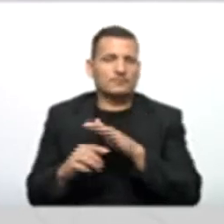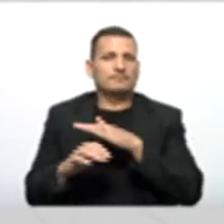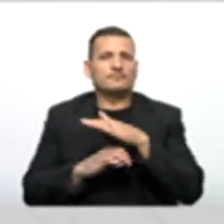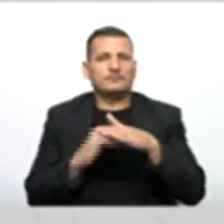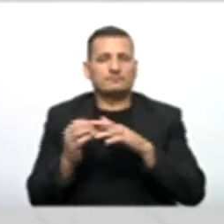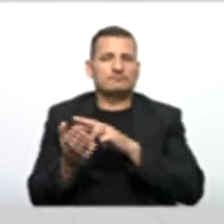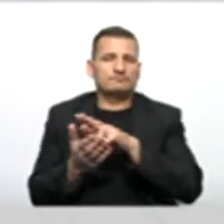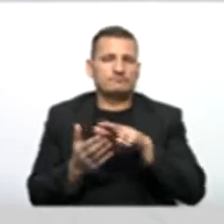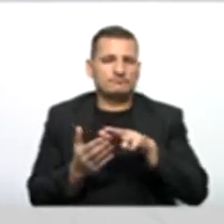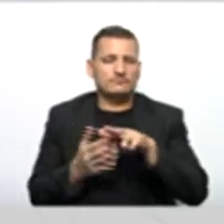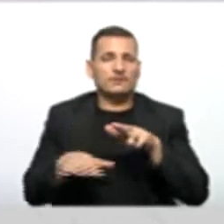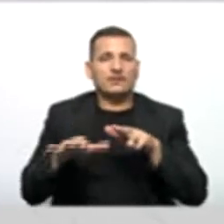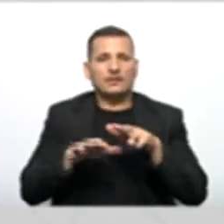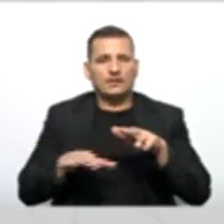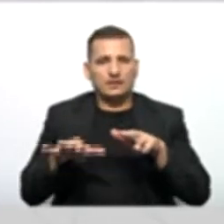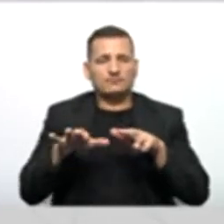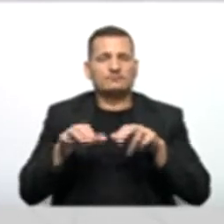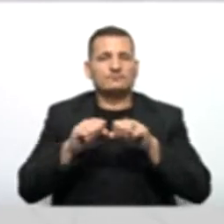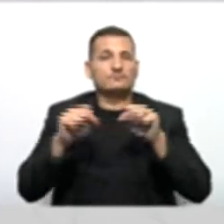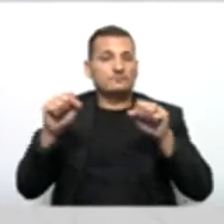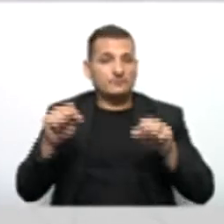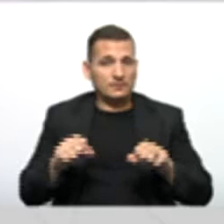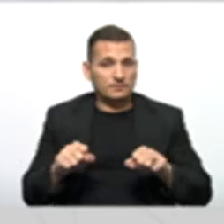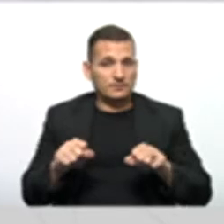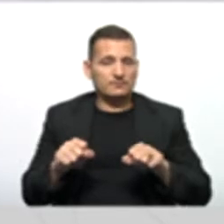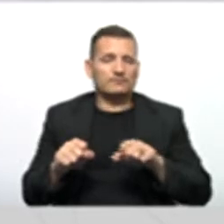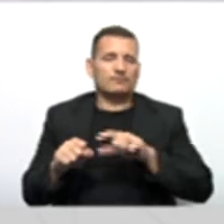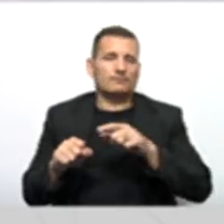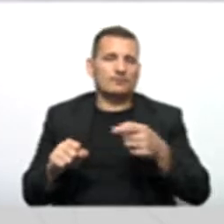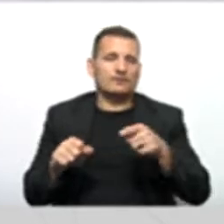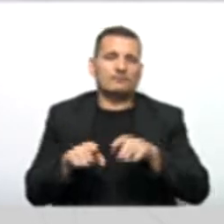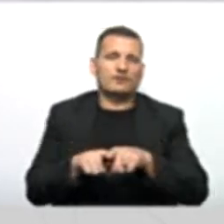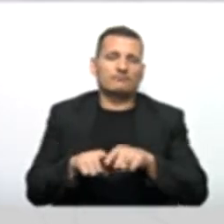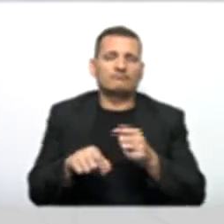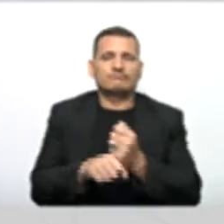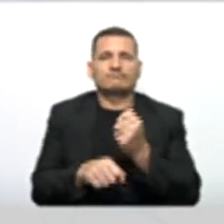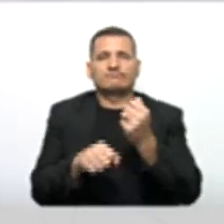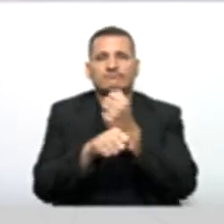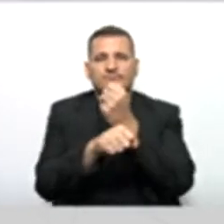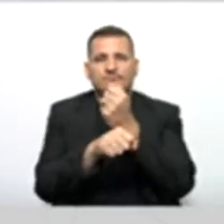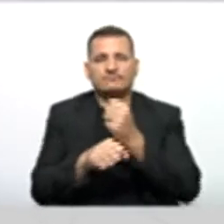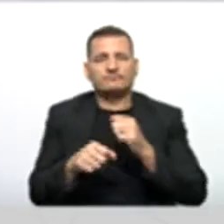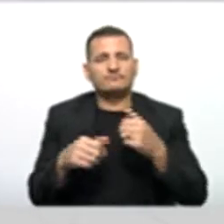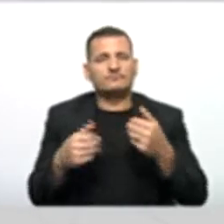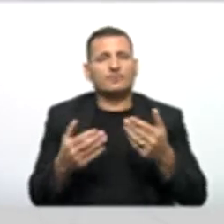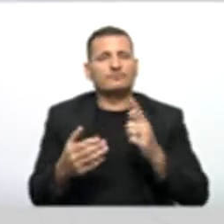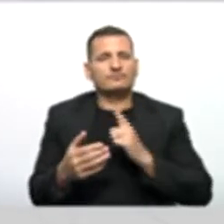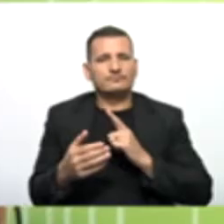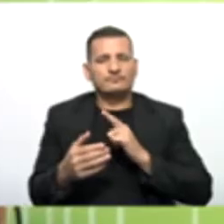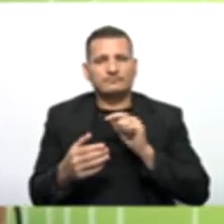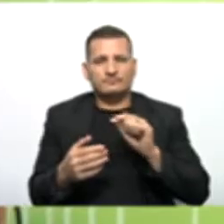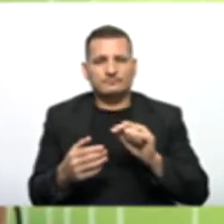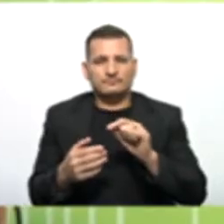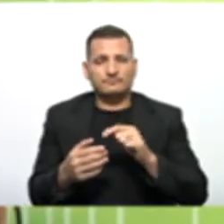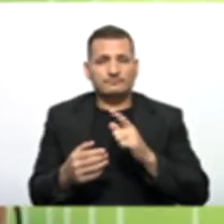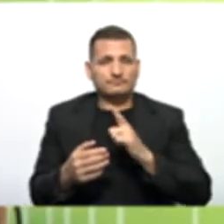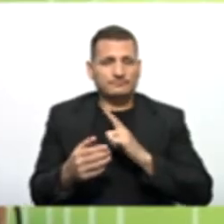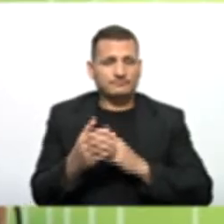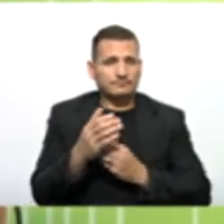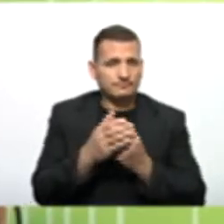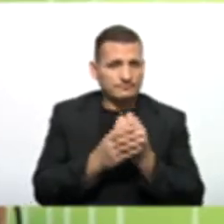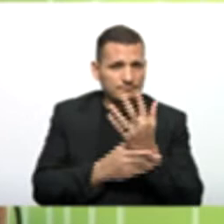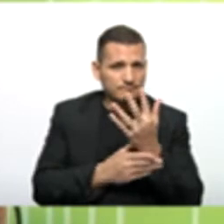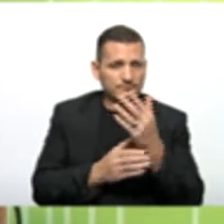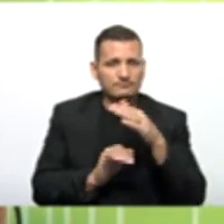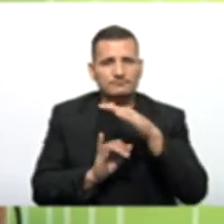indústria de software à da indústria da construção, tá, gente? Então, o que a gente tem aí, ó? A gente tem a criação de um instituto